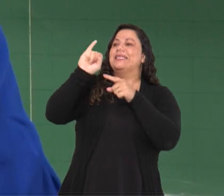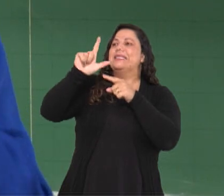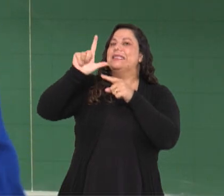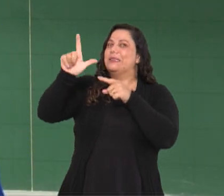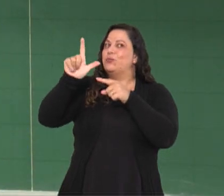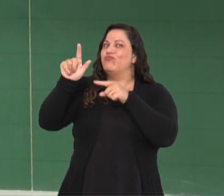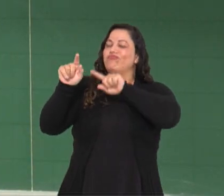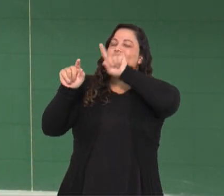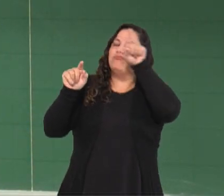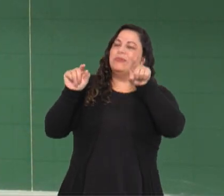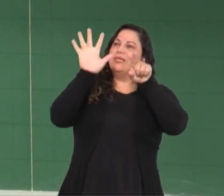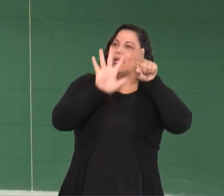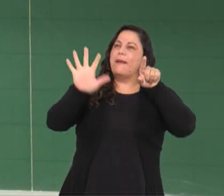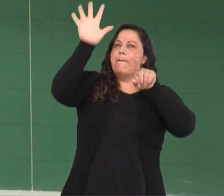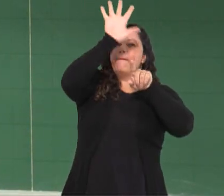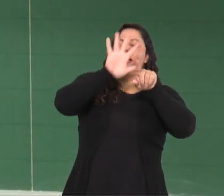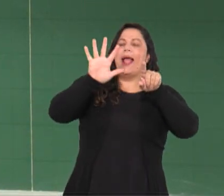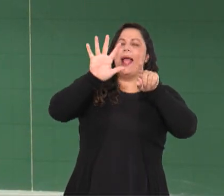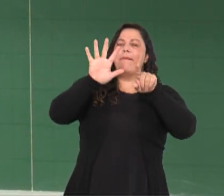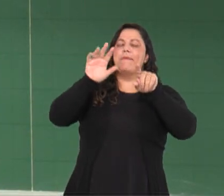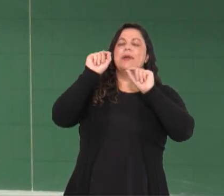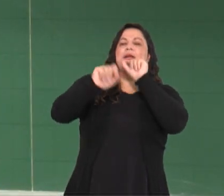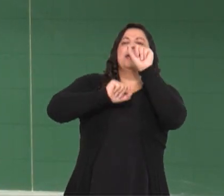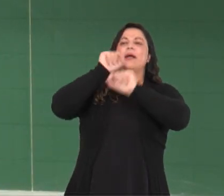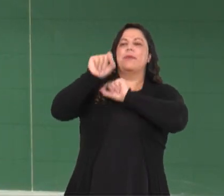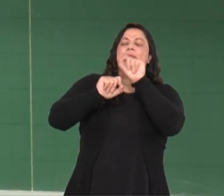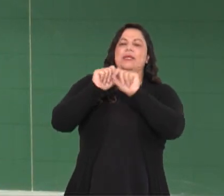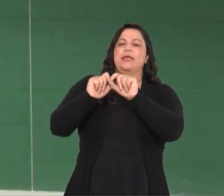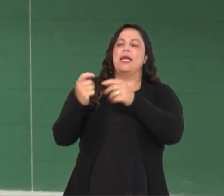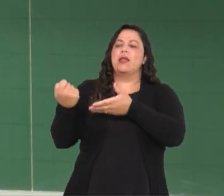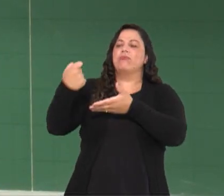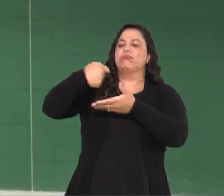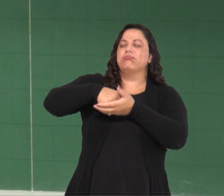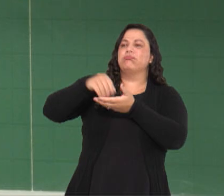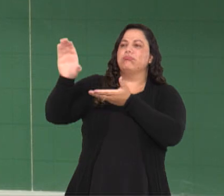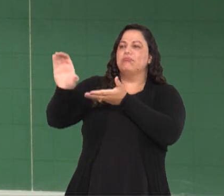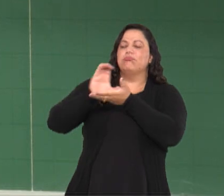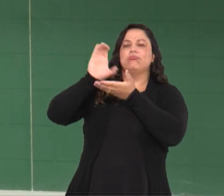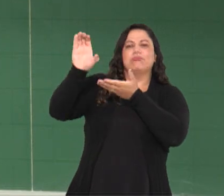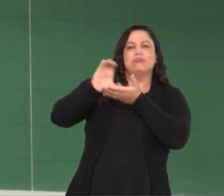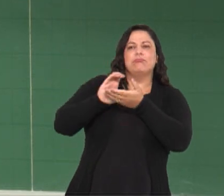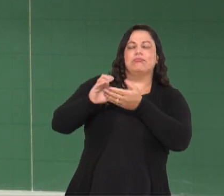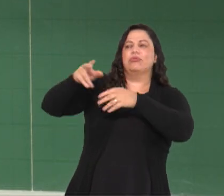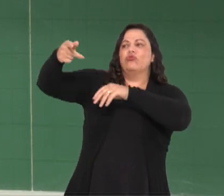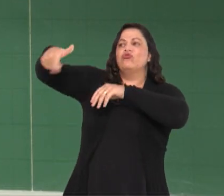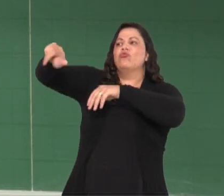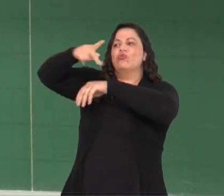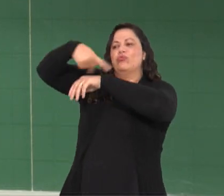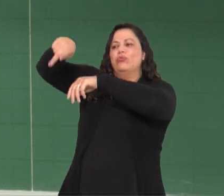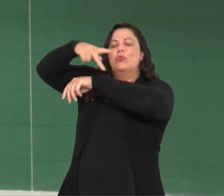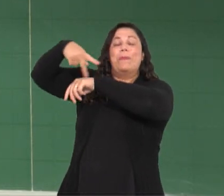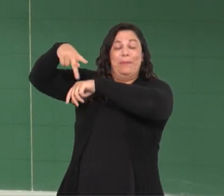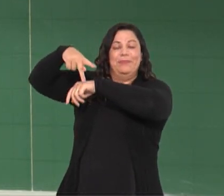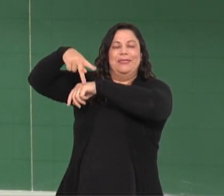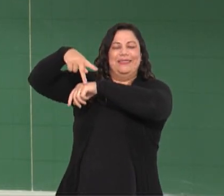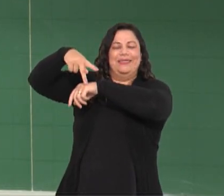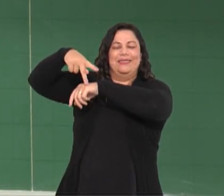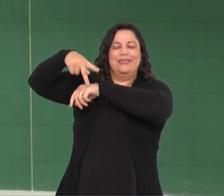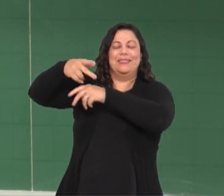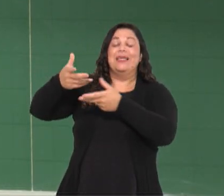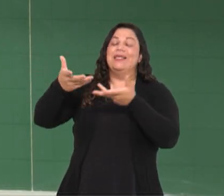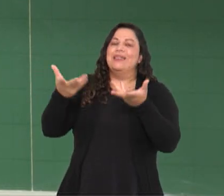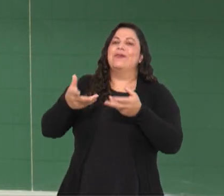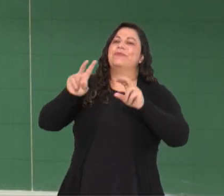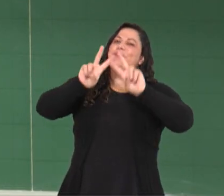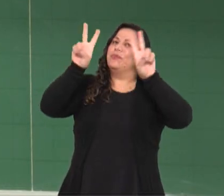atrair investimentos estrangeiros. Então, quando nós estamos aí nas relações econômicas, né, e queremos atrair